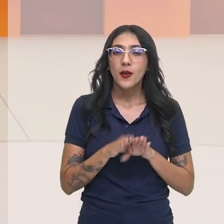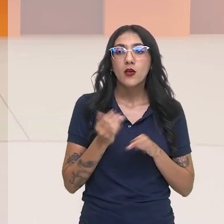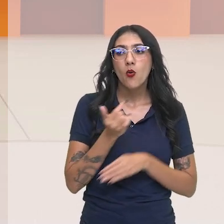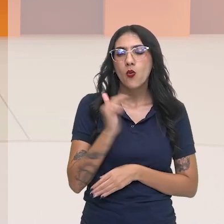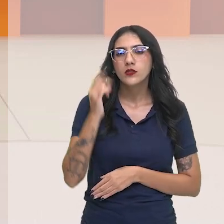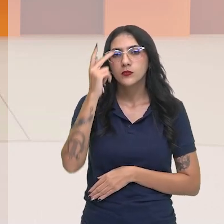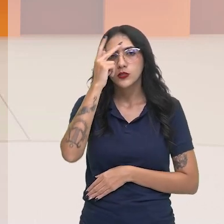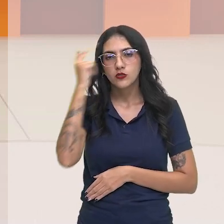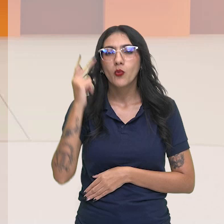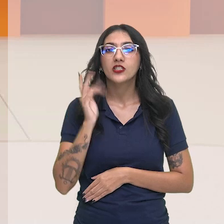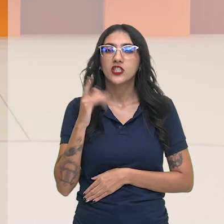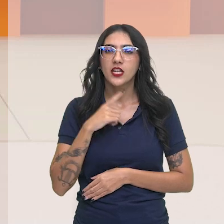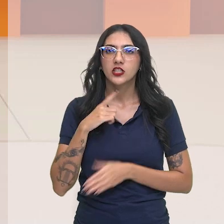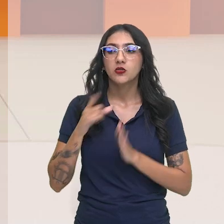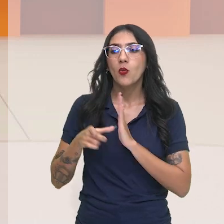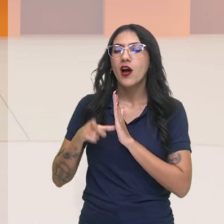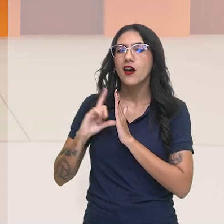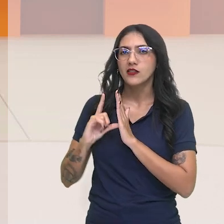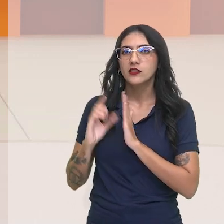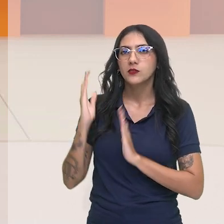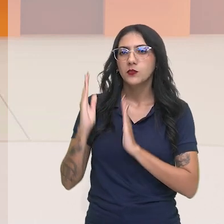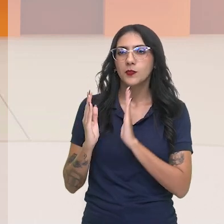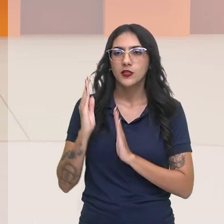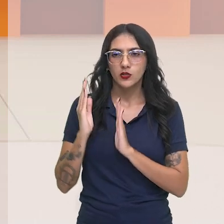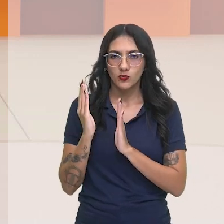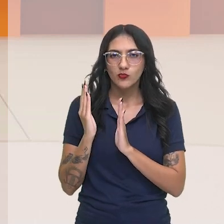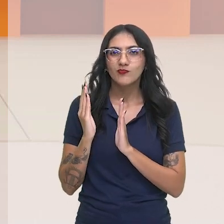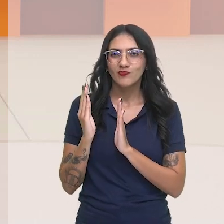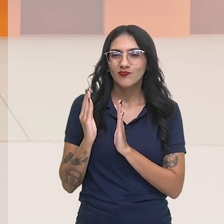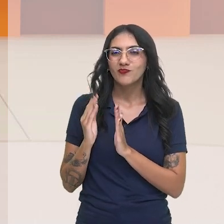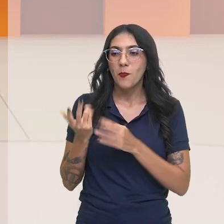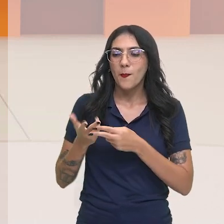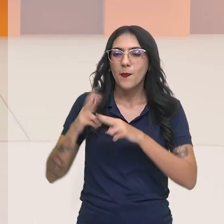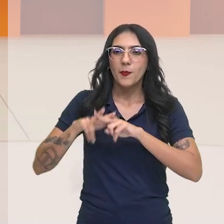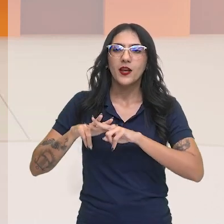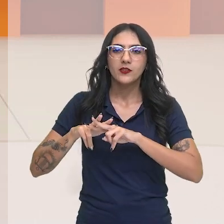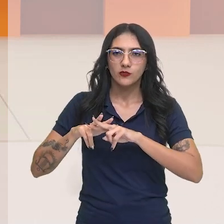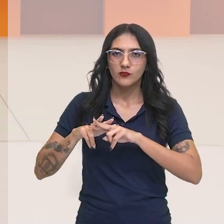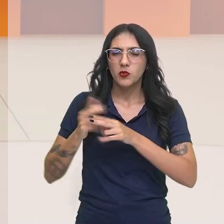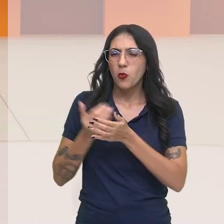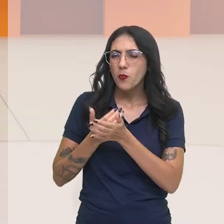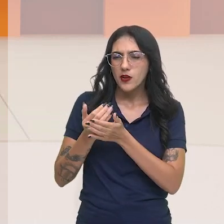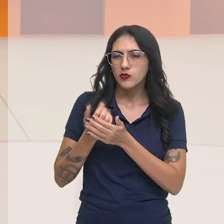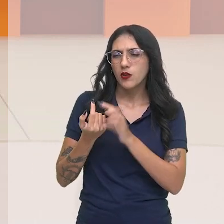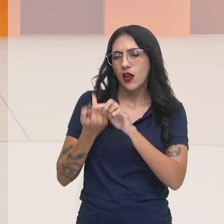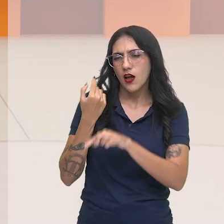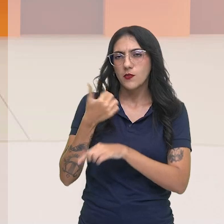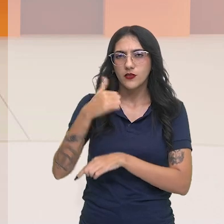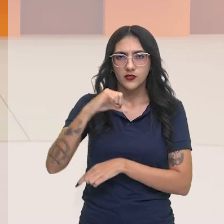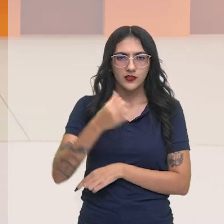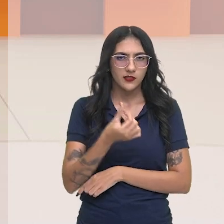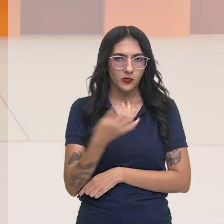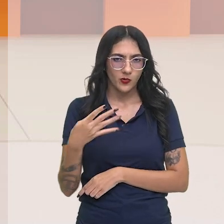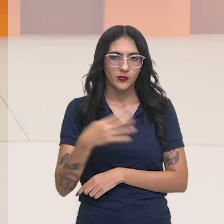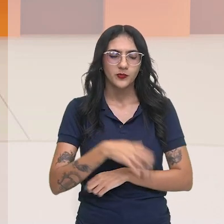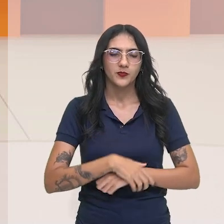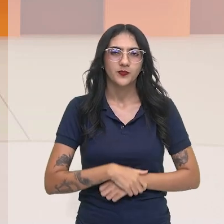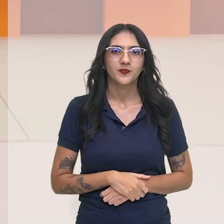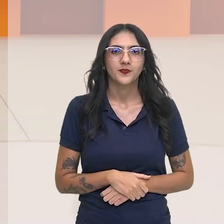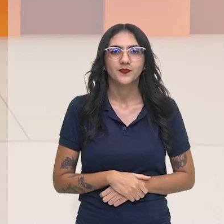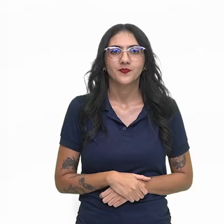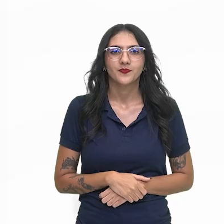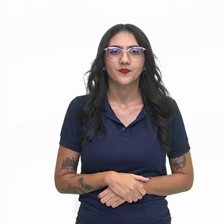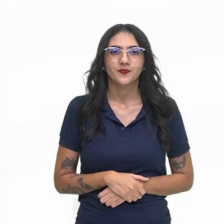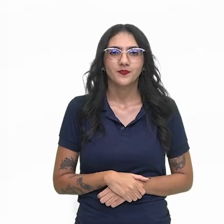desde 1964, ou seja, ano de início, né, da ditadura militar. Falando agora do fim